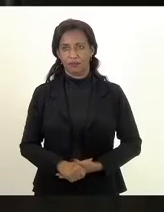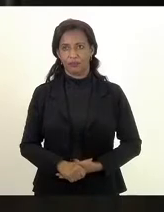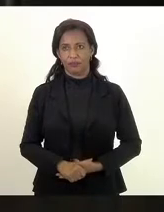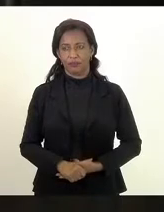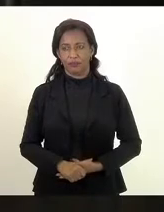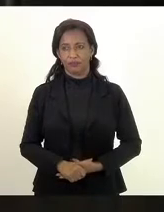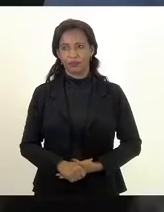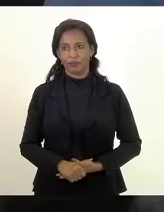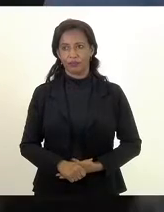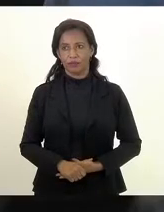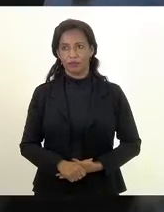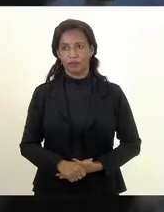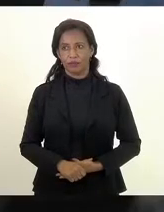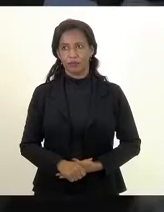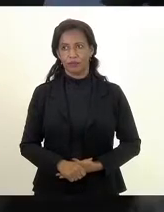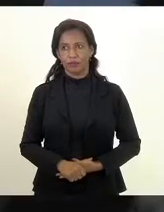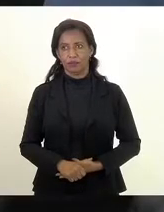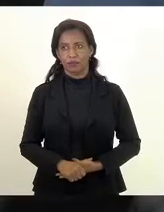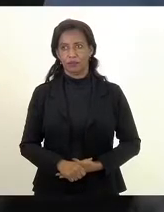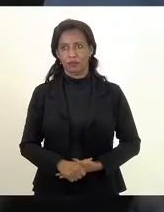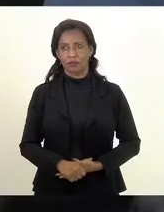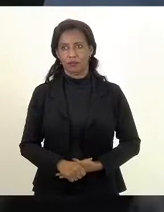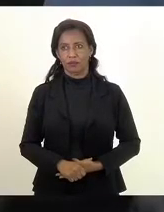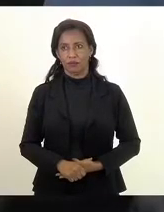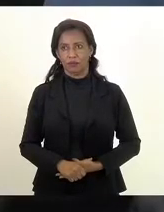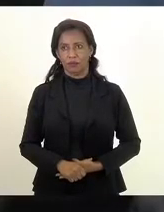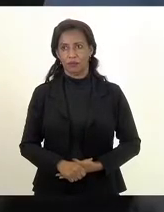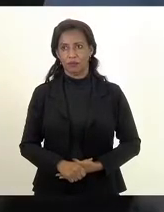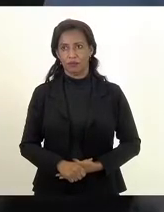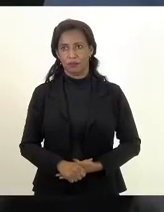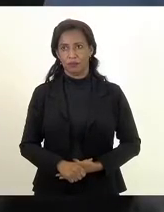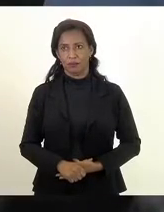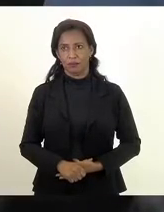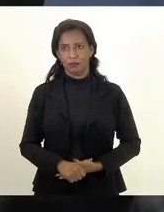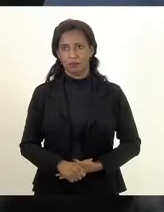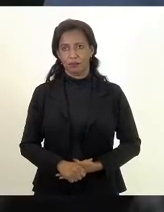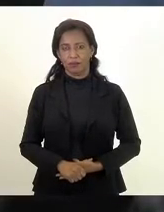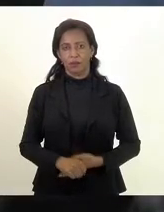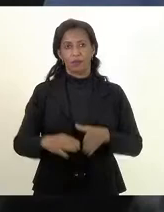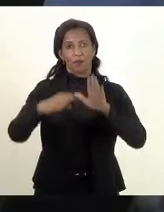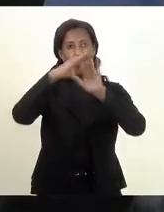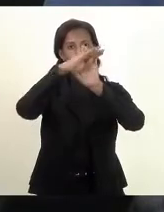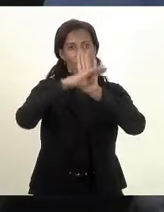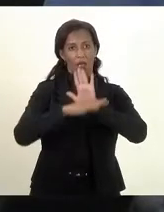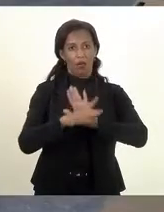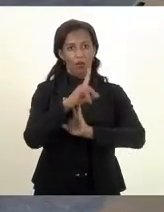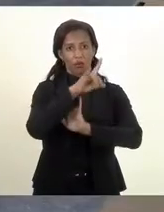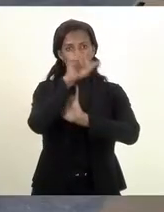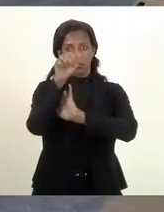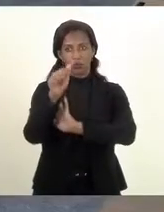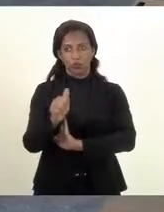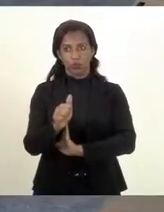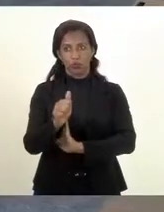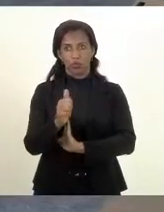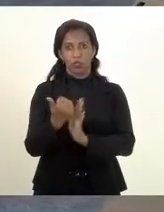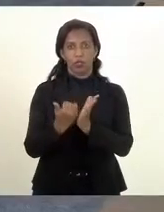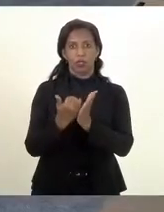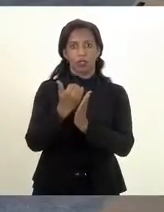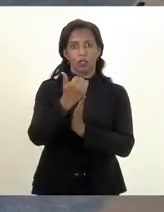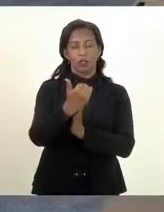Tia Ju, é 4.600 de 2021. ordem do dia está começando pelo PL, 4.600. É isso que está no tablet.